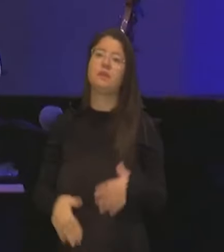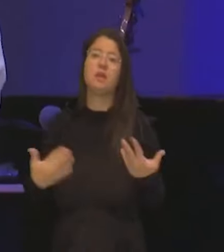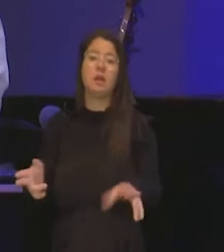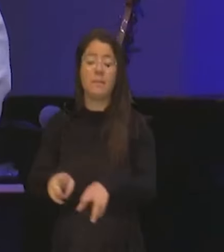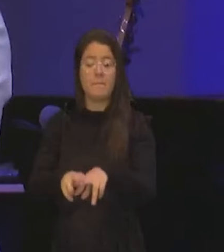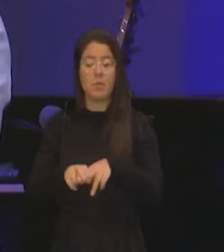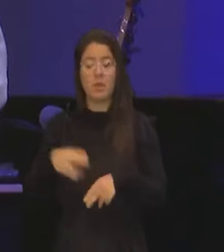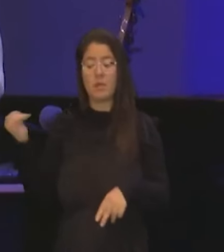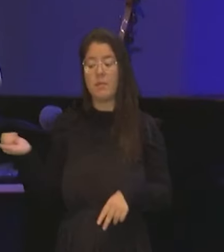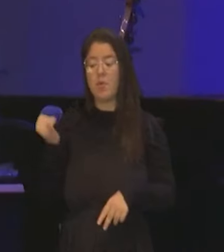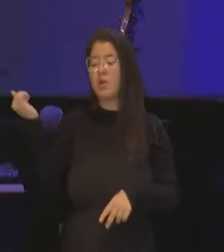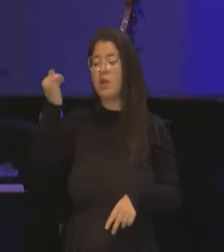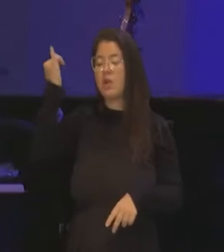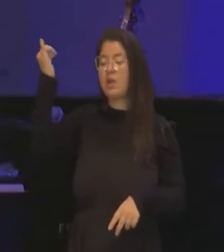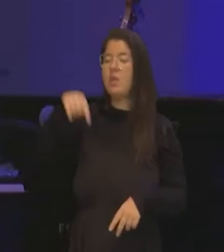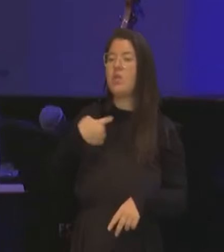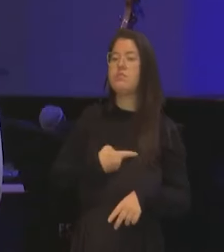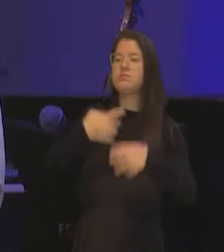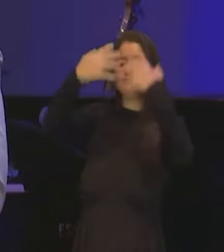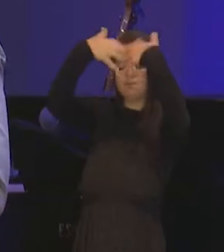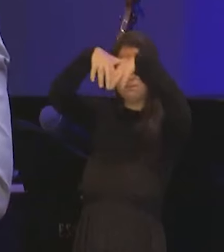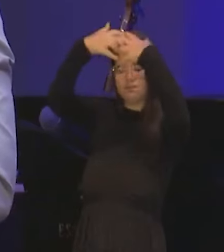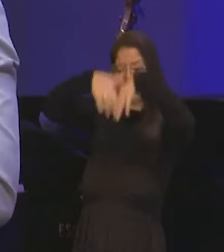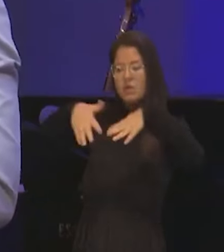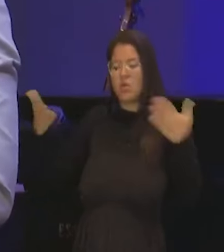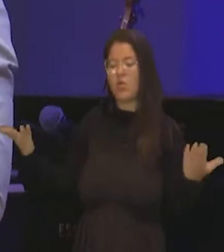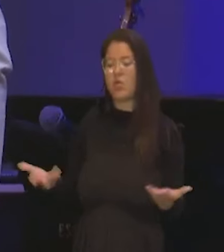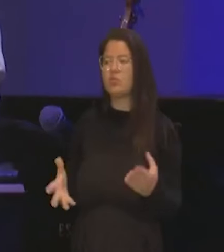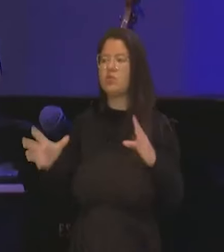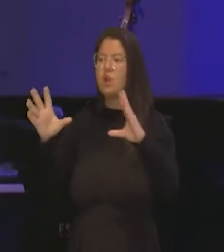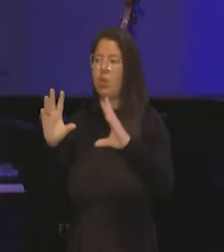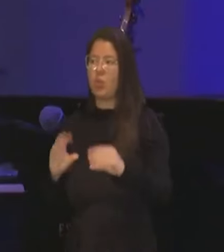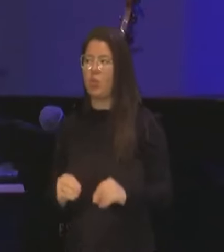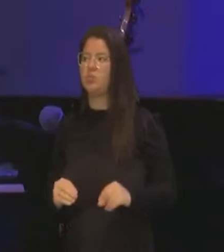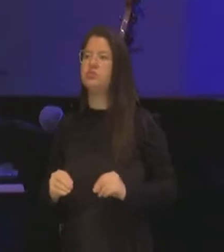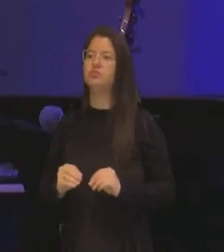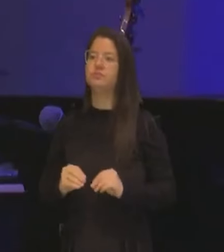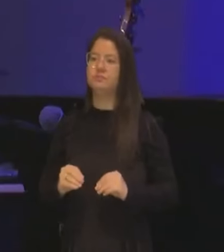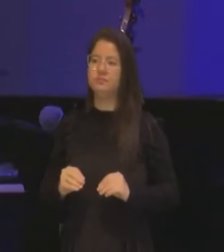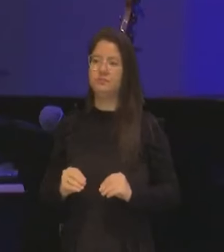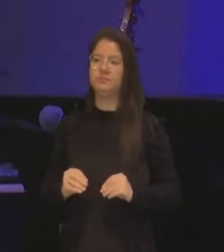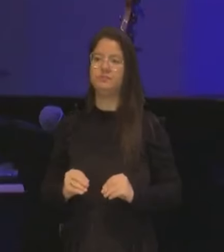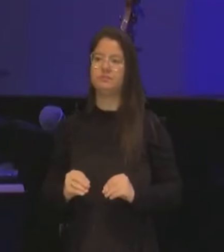Portanto, é importante nós refletirmos nessa noite.